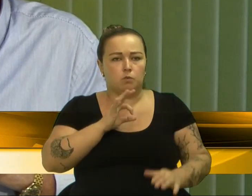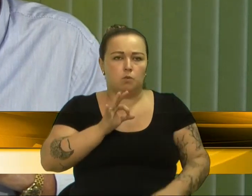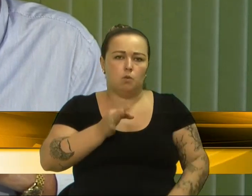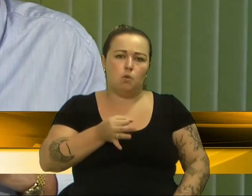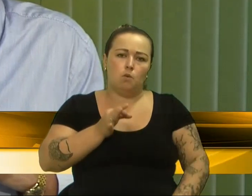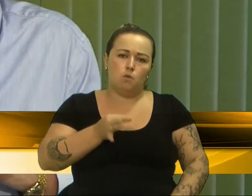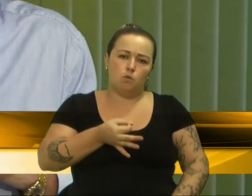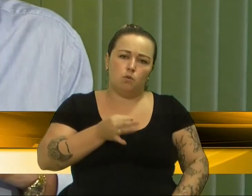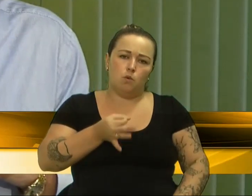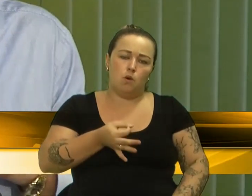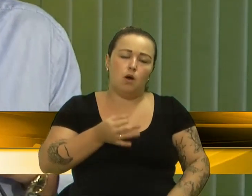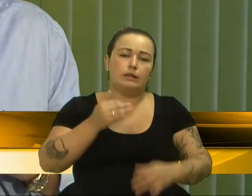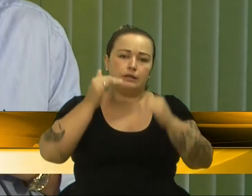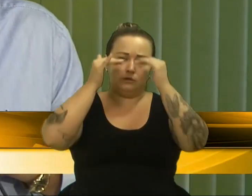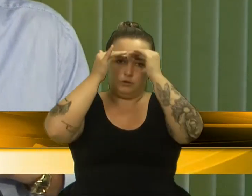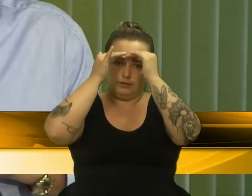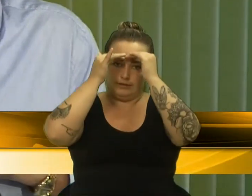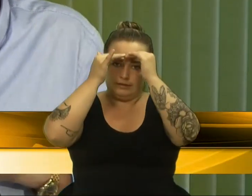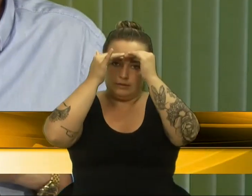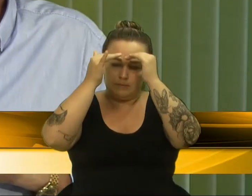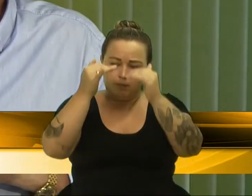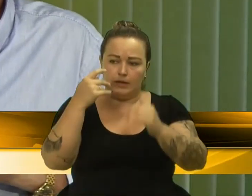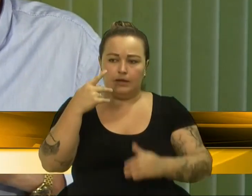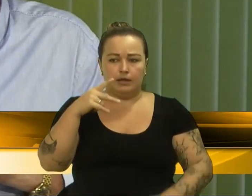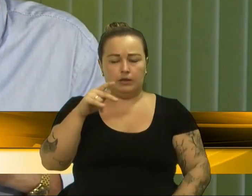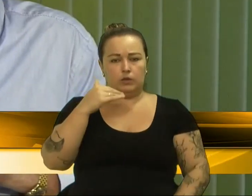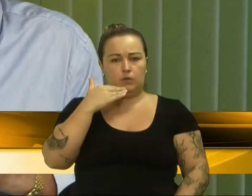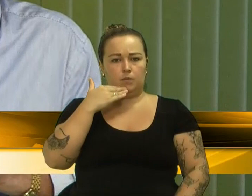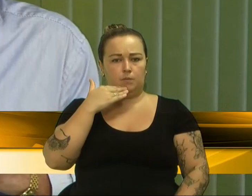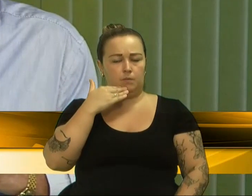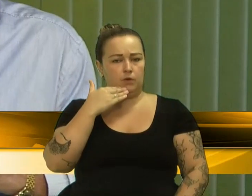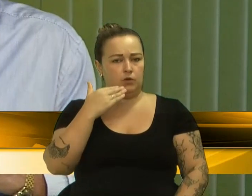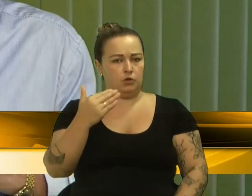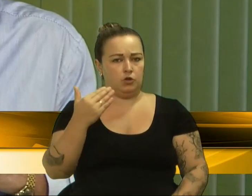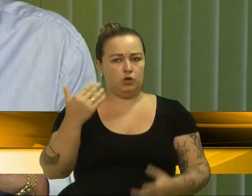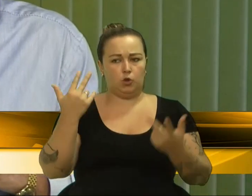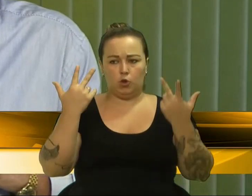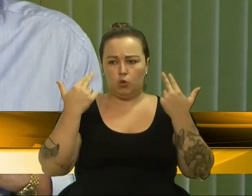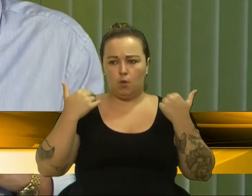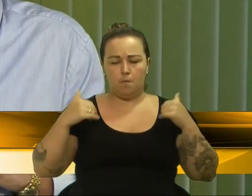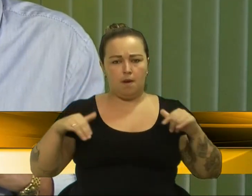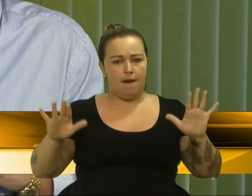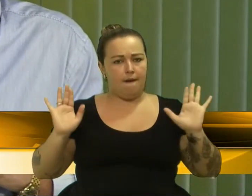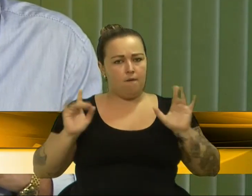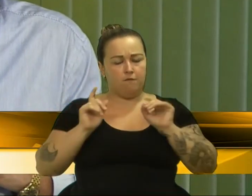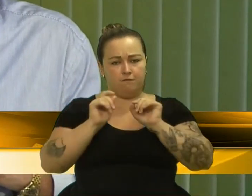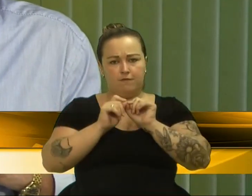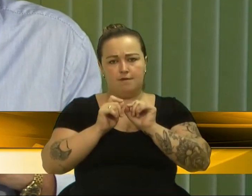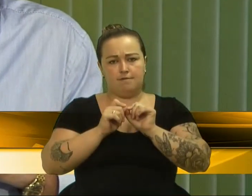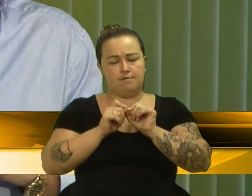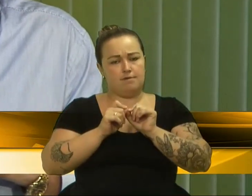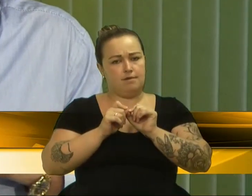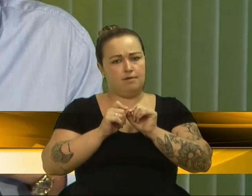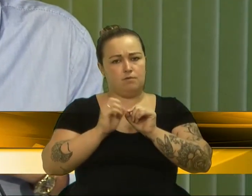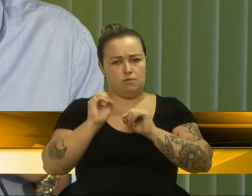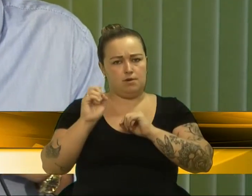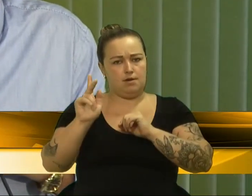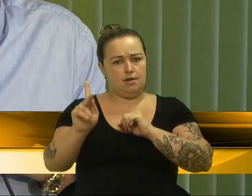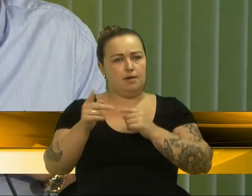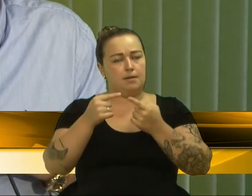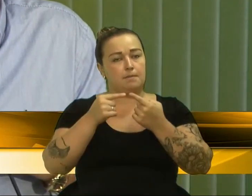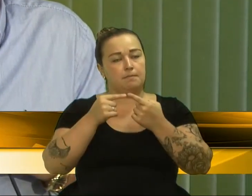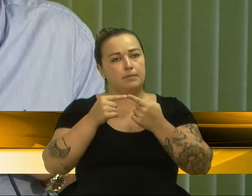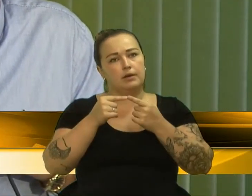a gente respeita esse teu pedido, né, como normal, né, não é que não seja normal, né? Mas